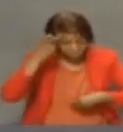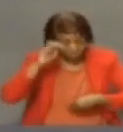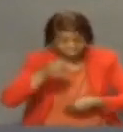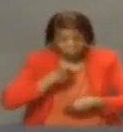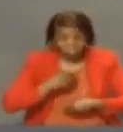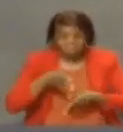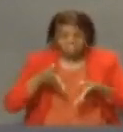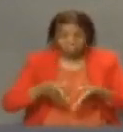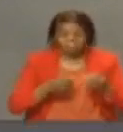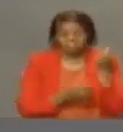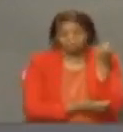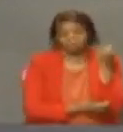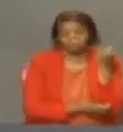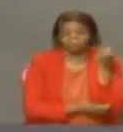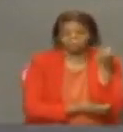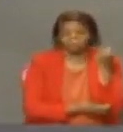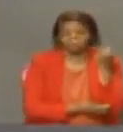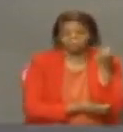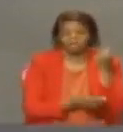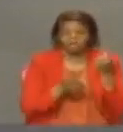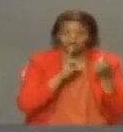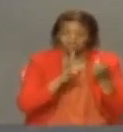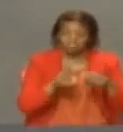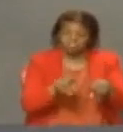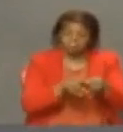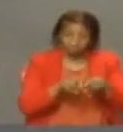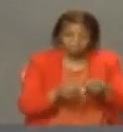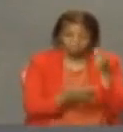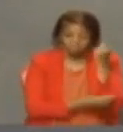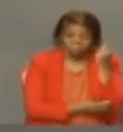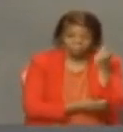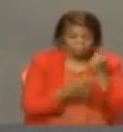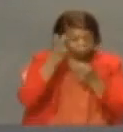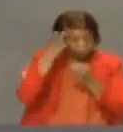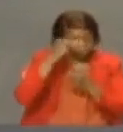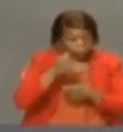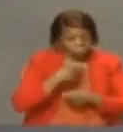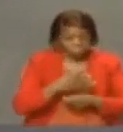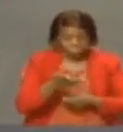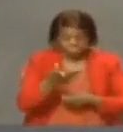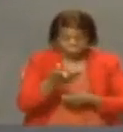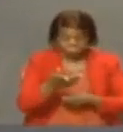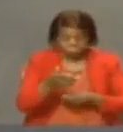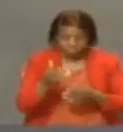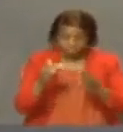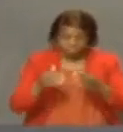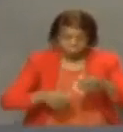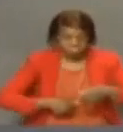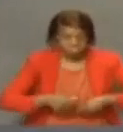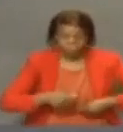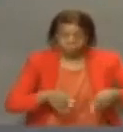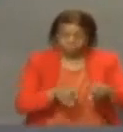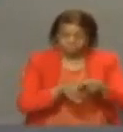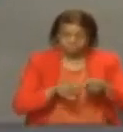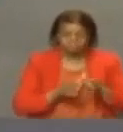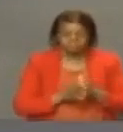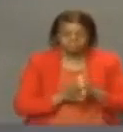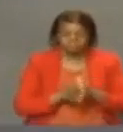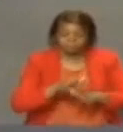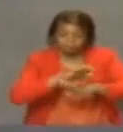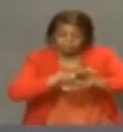igualmente responsabilidades para com a juventude o nosso apelo para os jovens